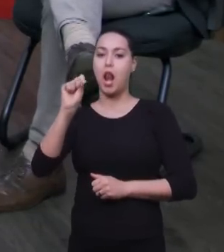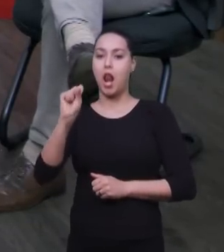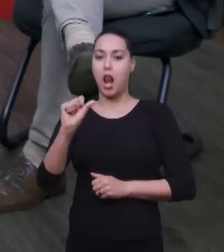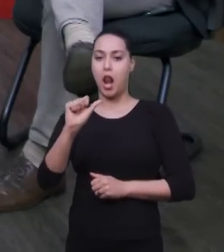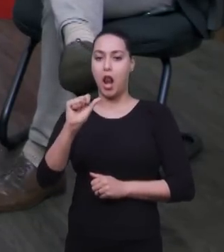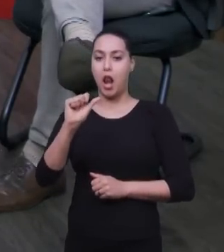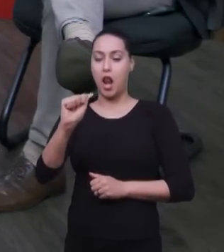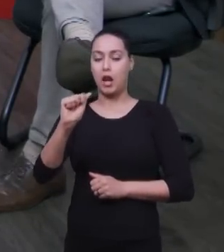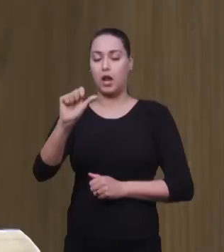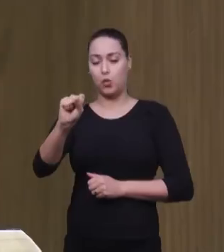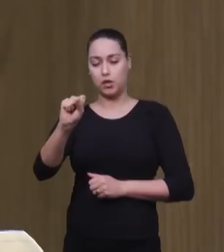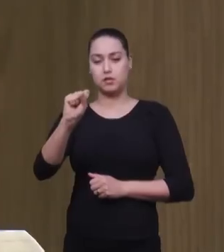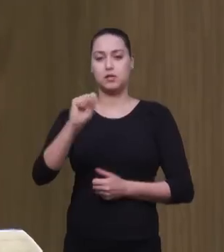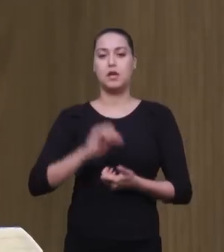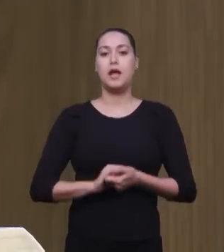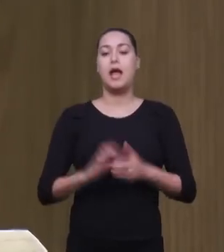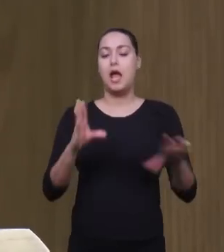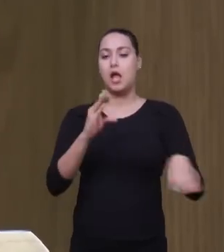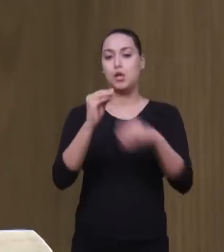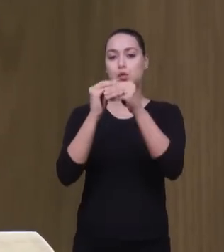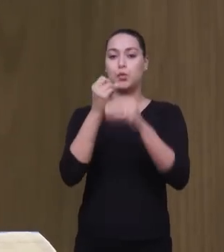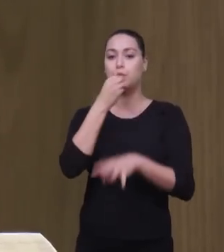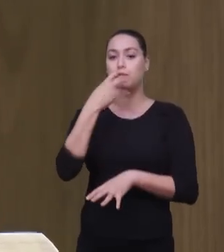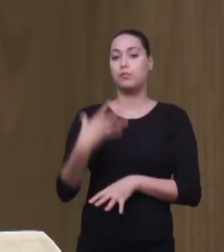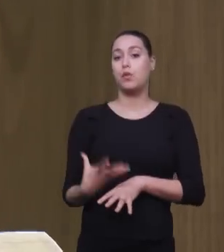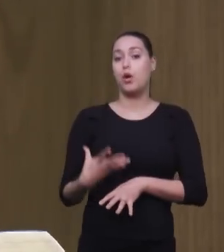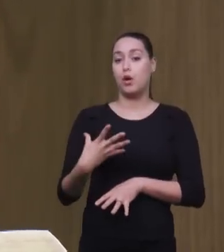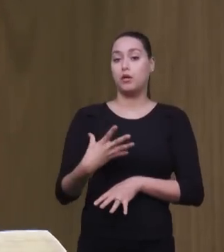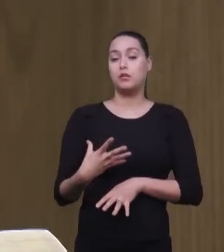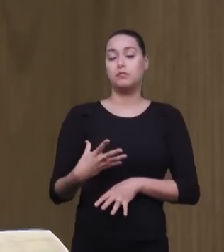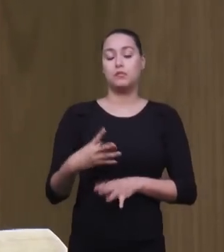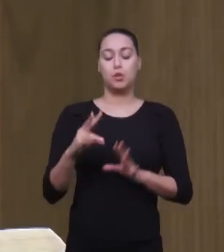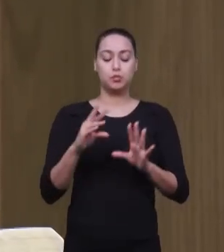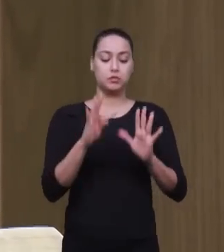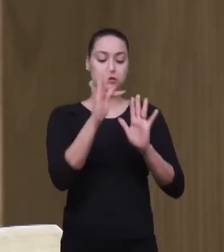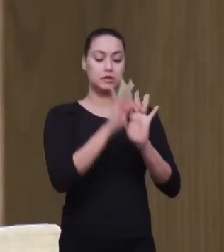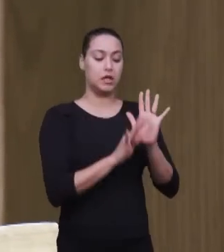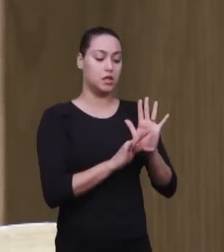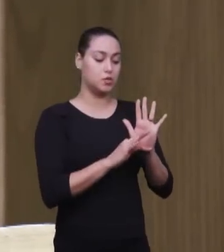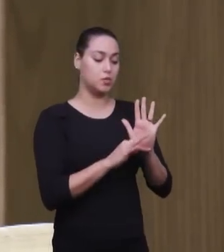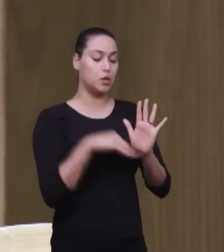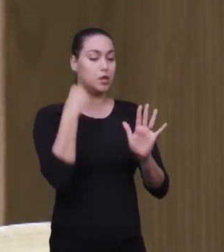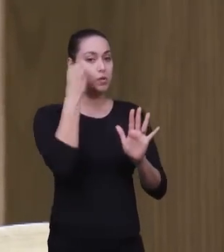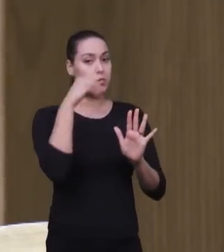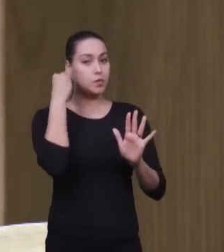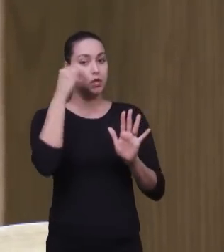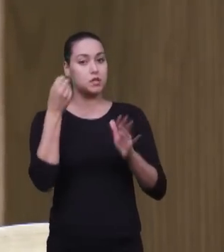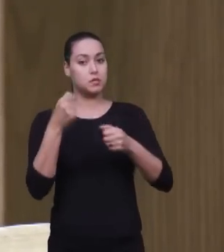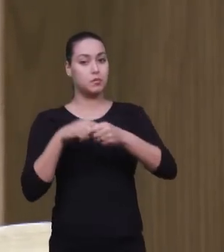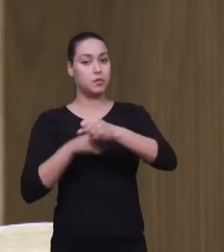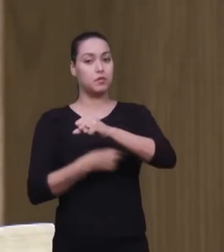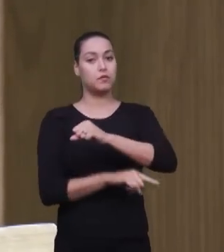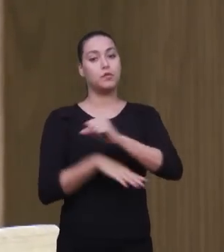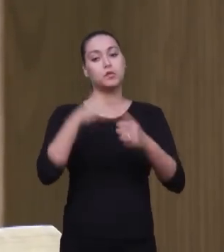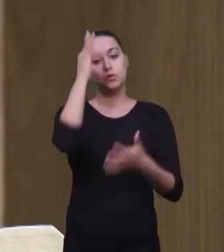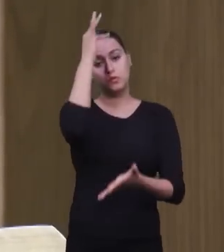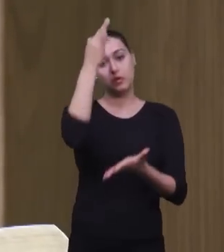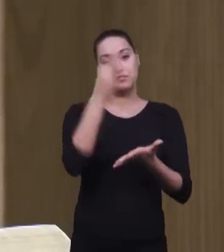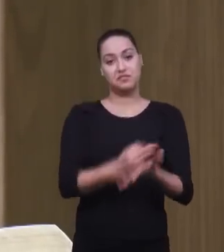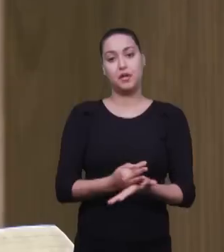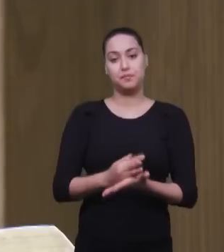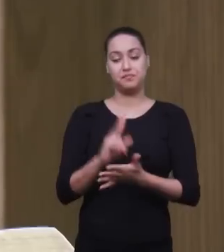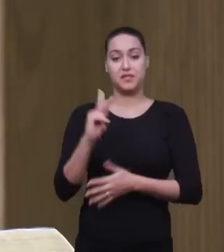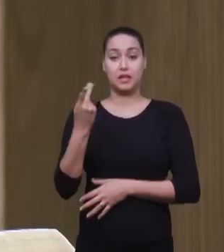Josias, que resume bem tudo aquilo que foi falado, que é a experiência de um servo que teve uma experiência profunda com a